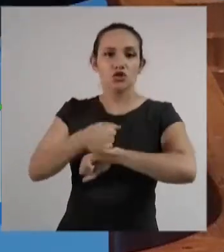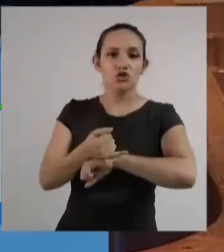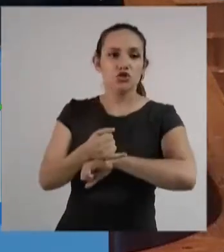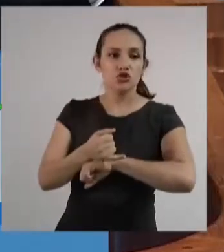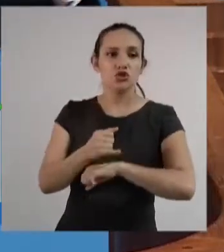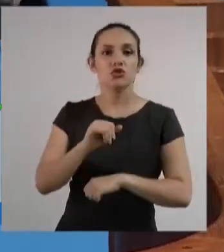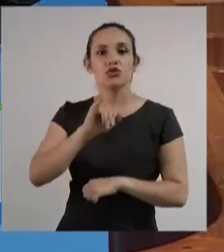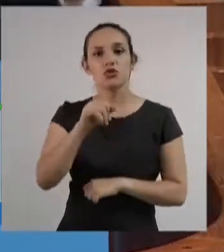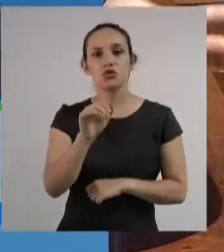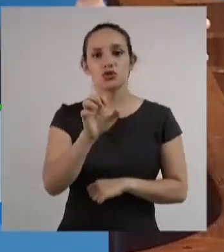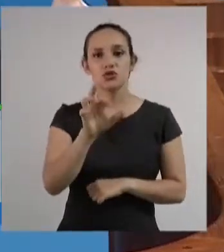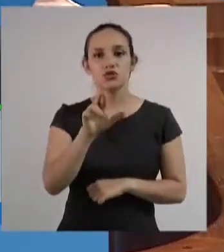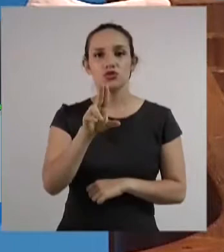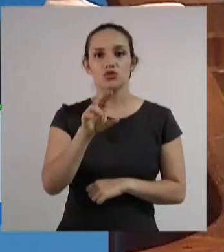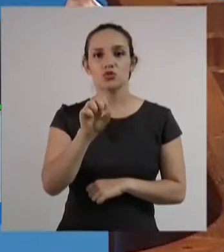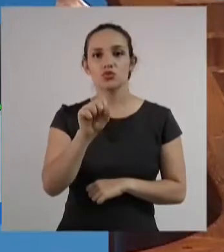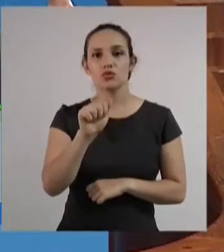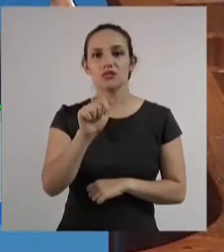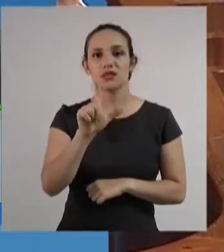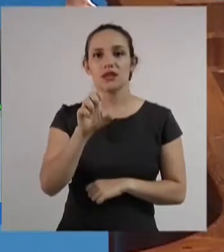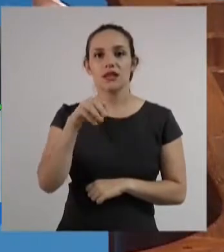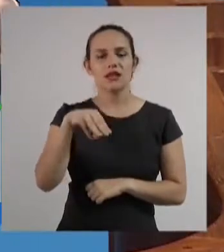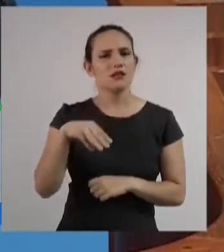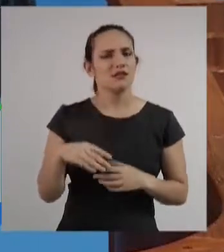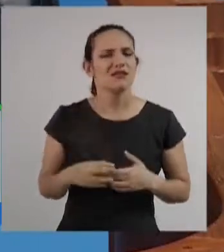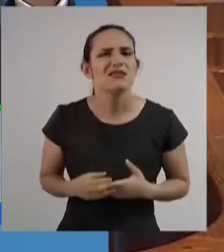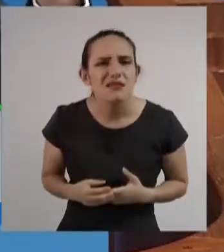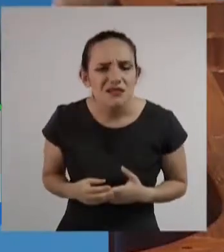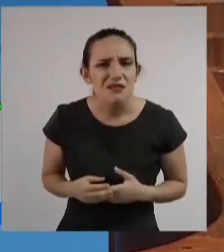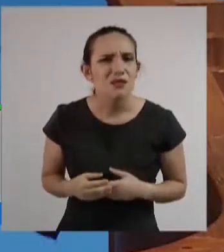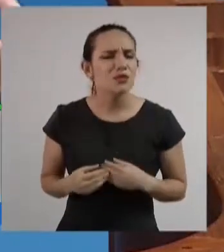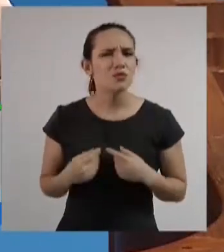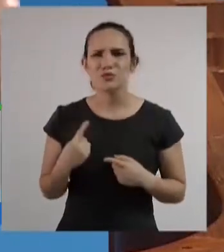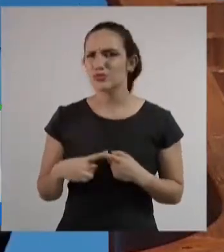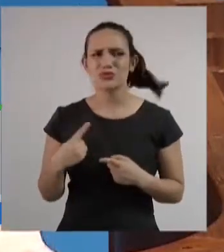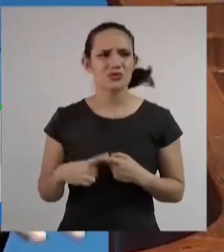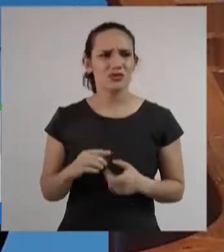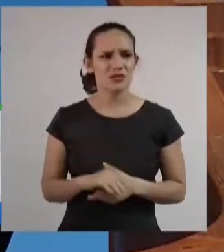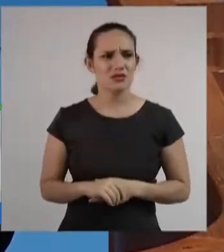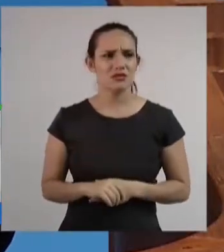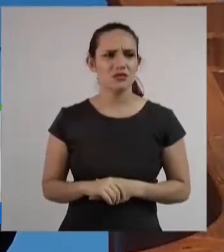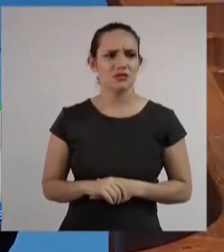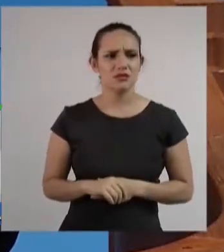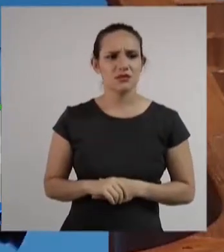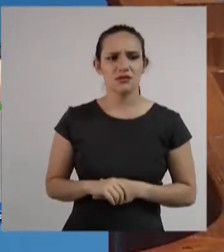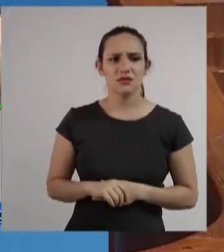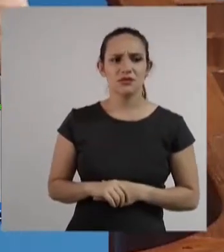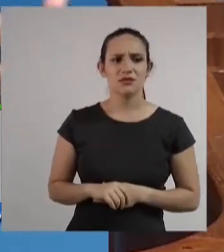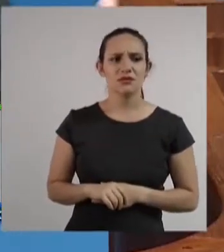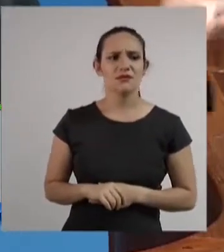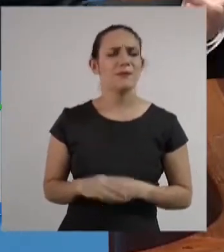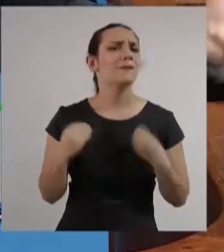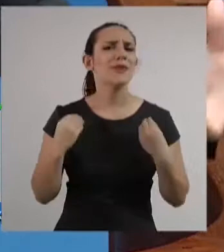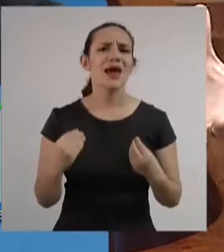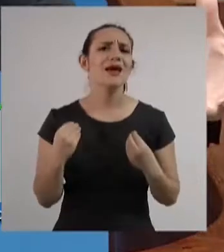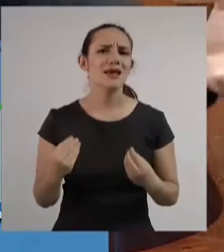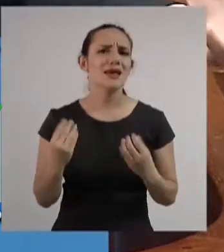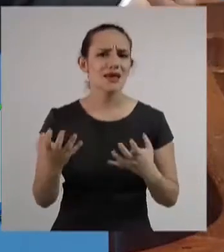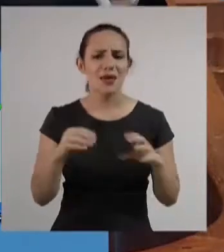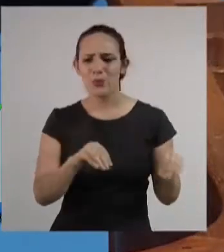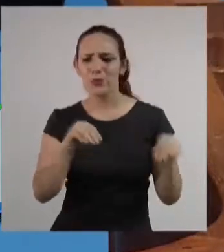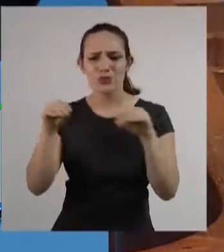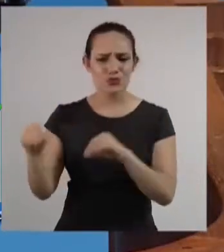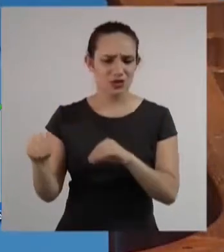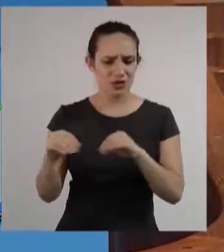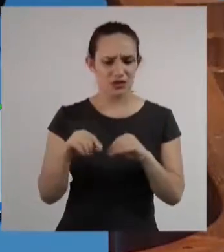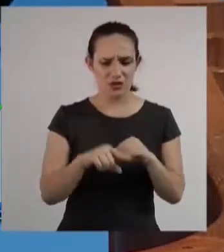isso agora, nesse momento? O que está acontecendo no mundo que ele tem essa preocupação